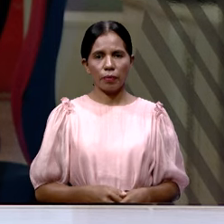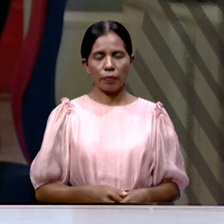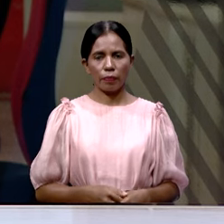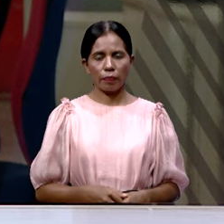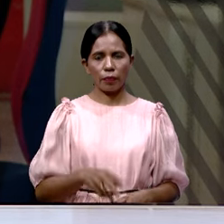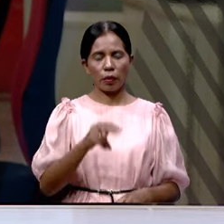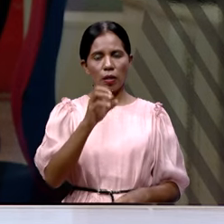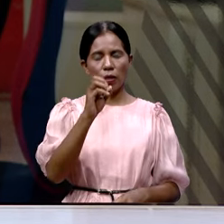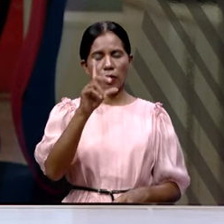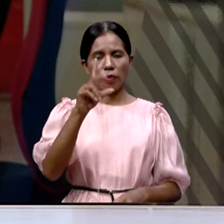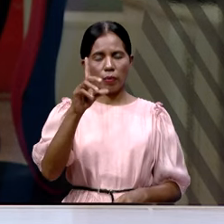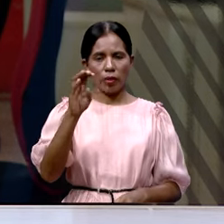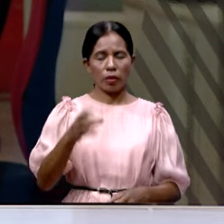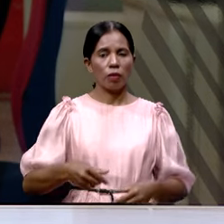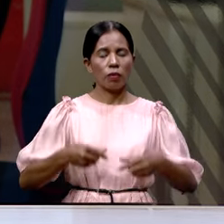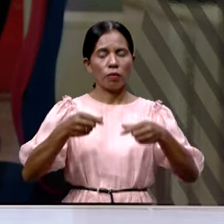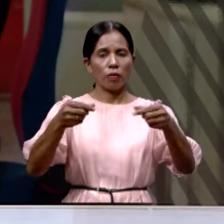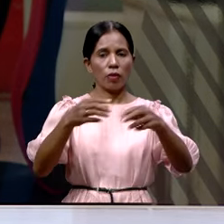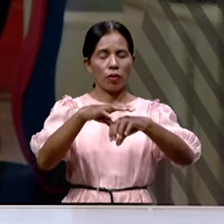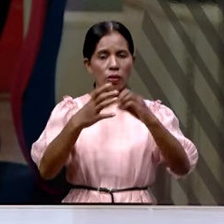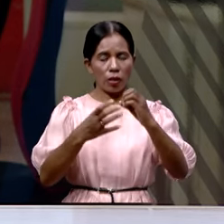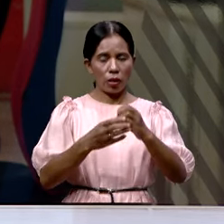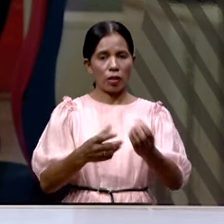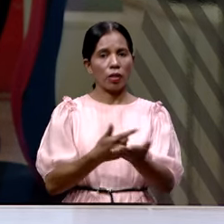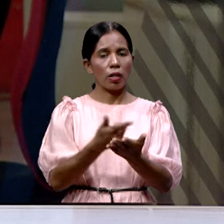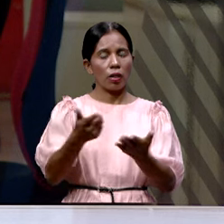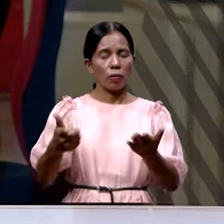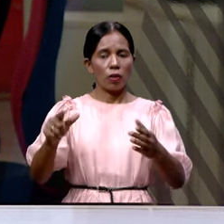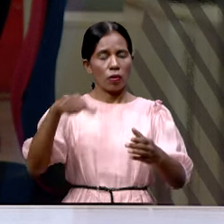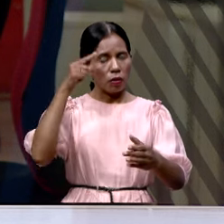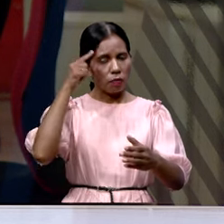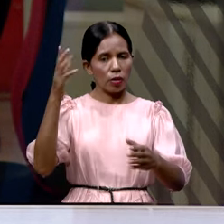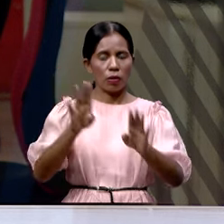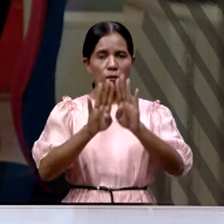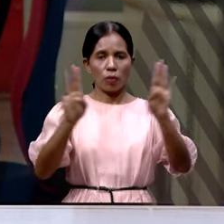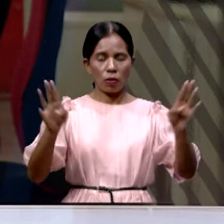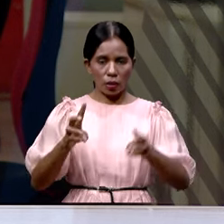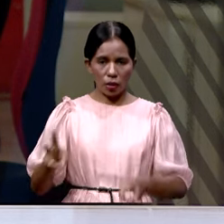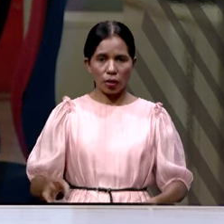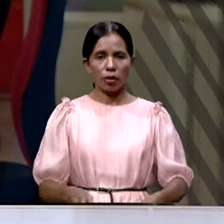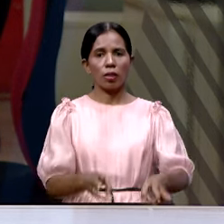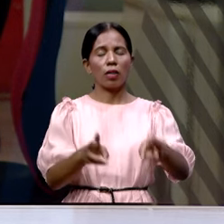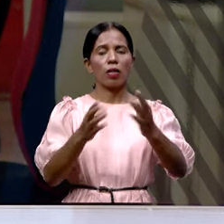Norberto Mascarinhas Vítor entrega a raiva ao governo e a Caxnáfar o de louca estrada a fome.